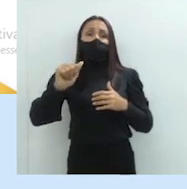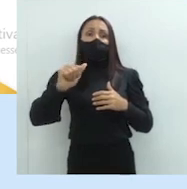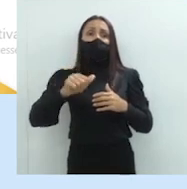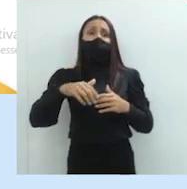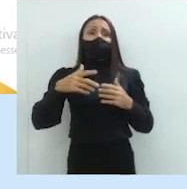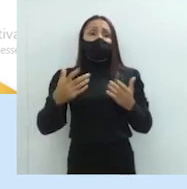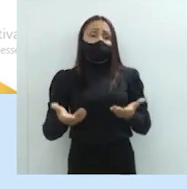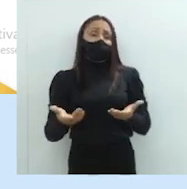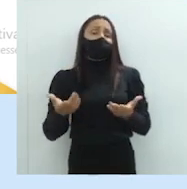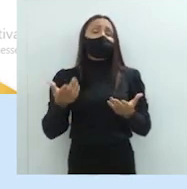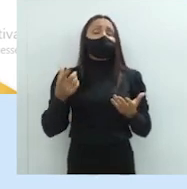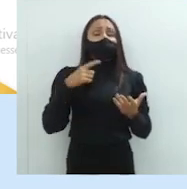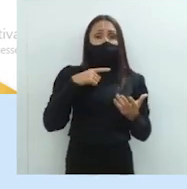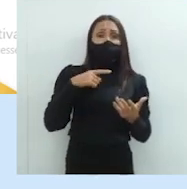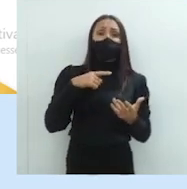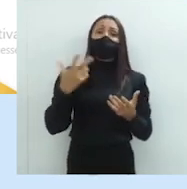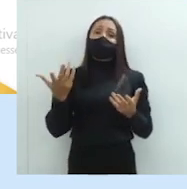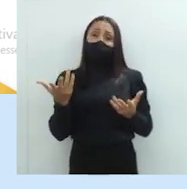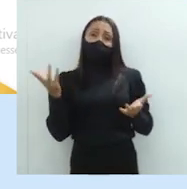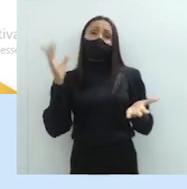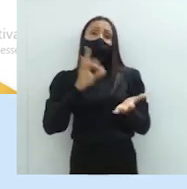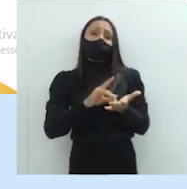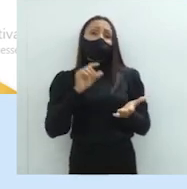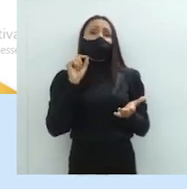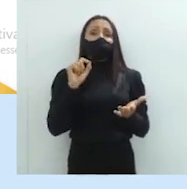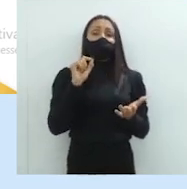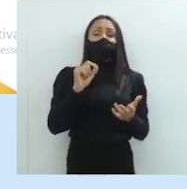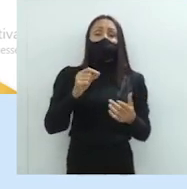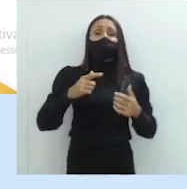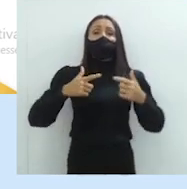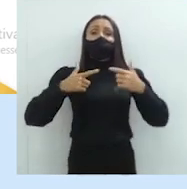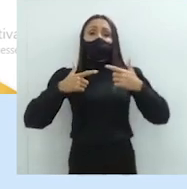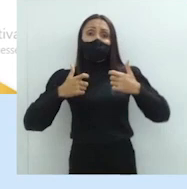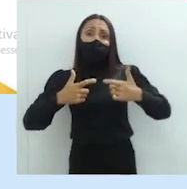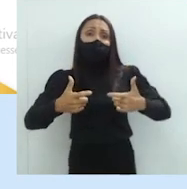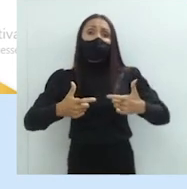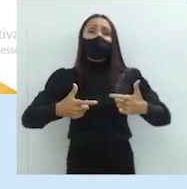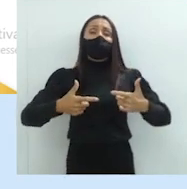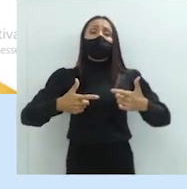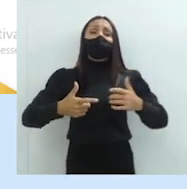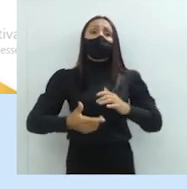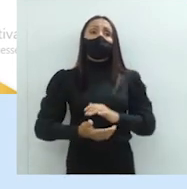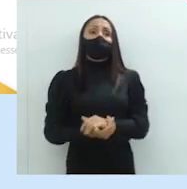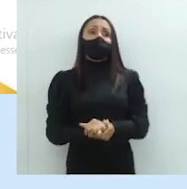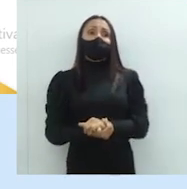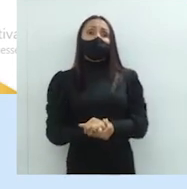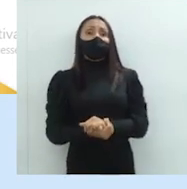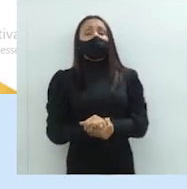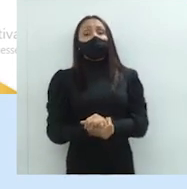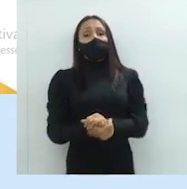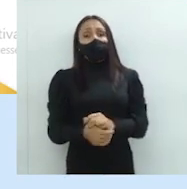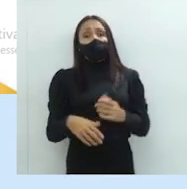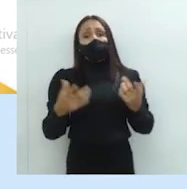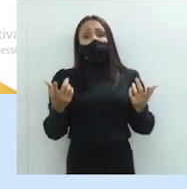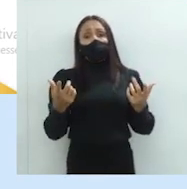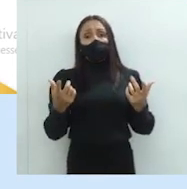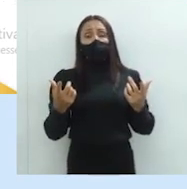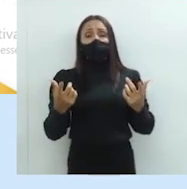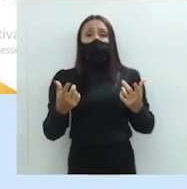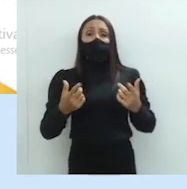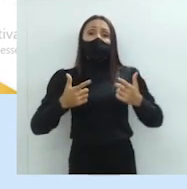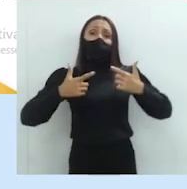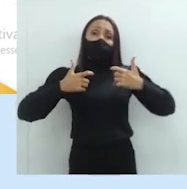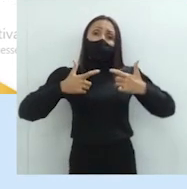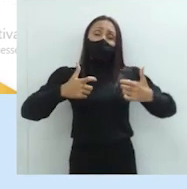ela ocasionou-se na realidade o que? Conforme a gente falou, o conflito de 6